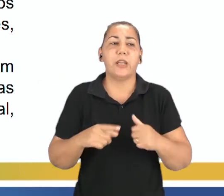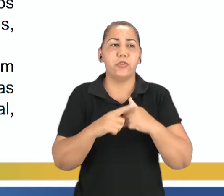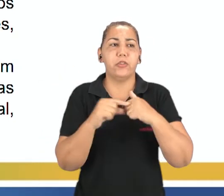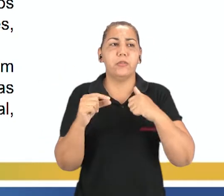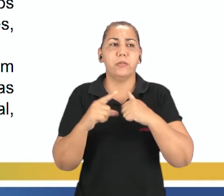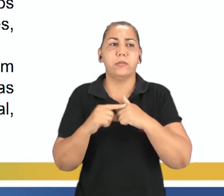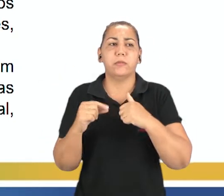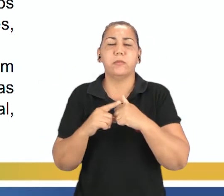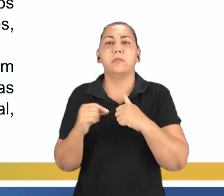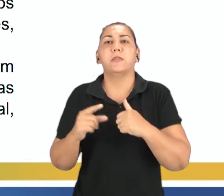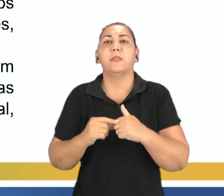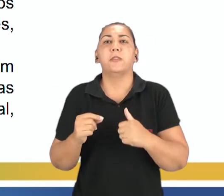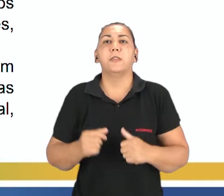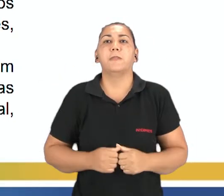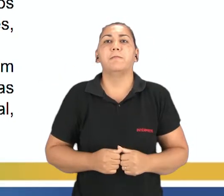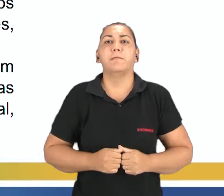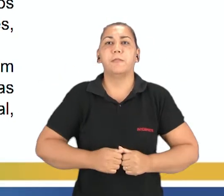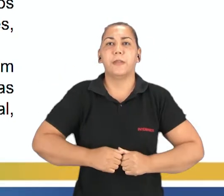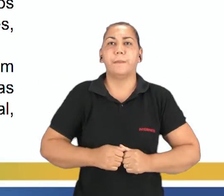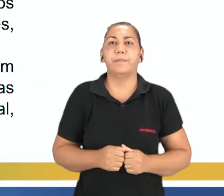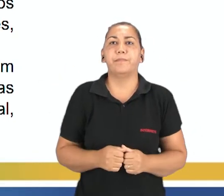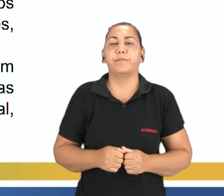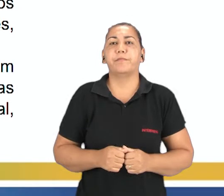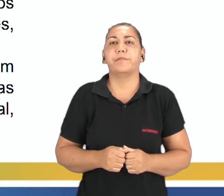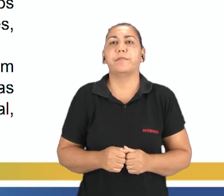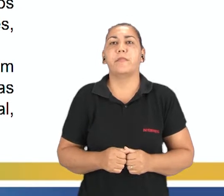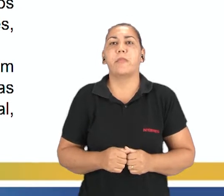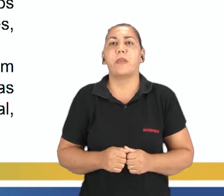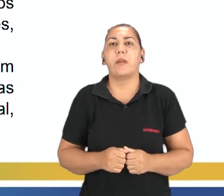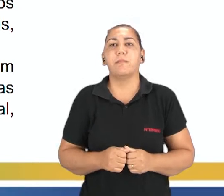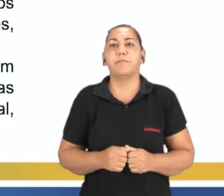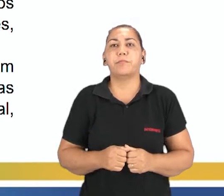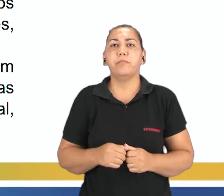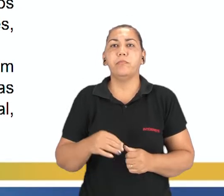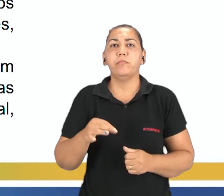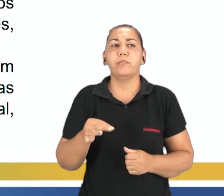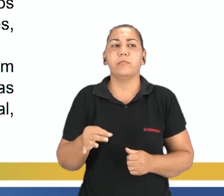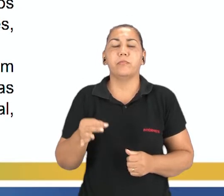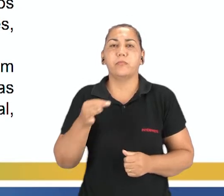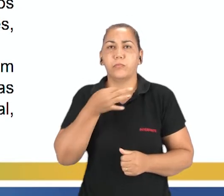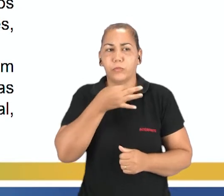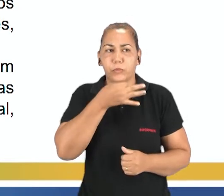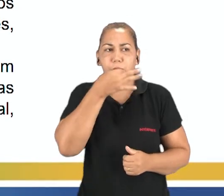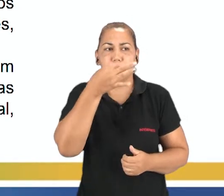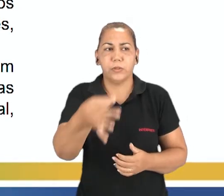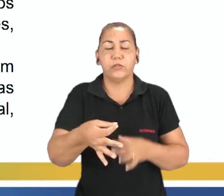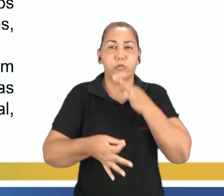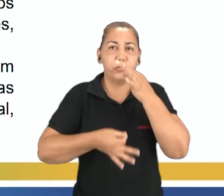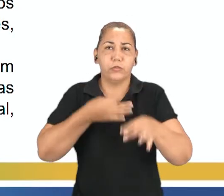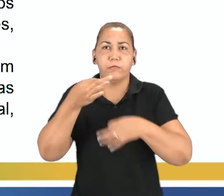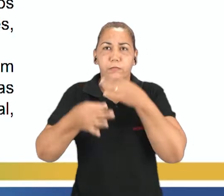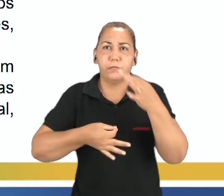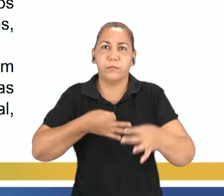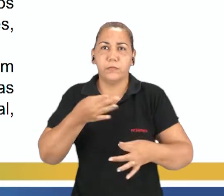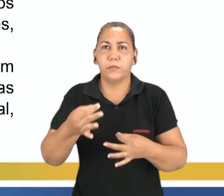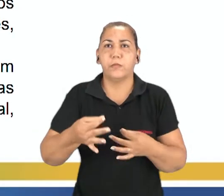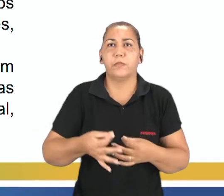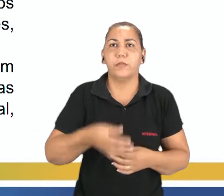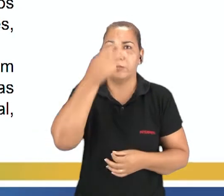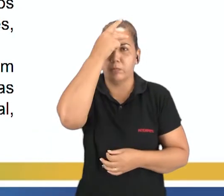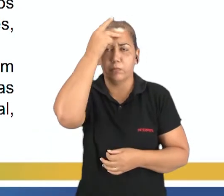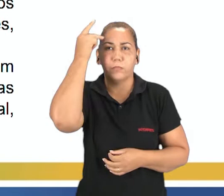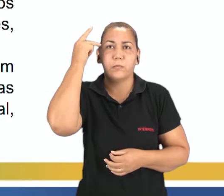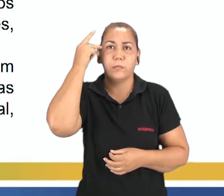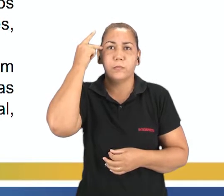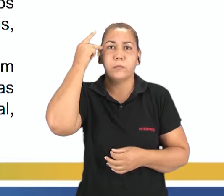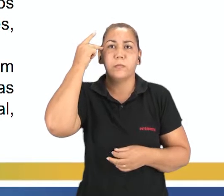matéria com maior credibilidade. A opinativa, ela é feita com pessoas com experiências em determinados assuntos. As